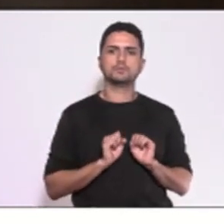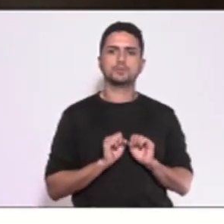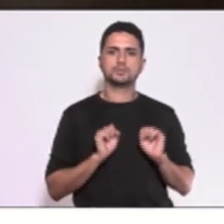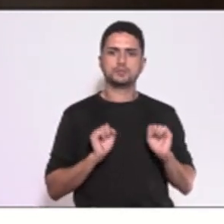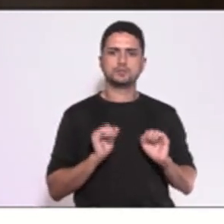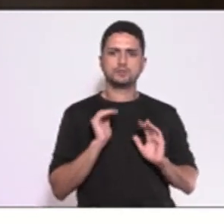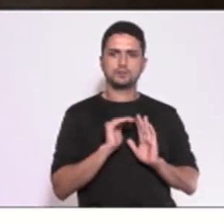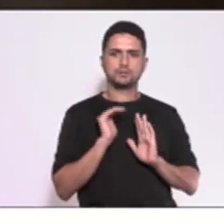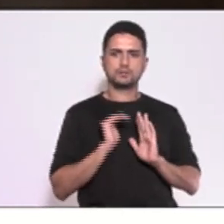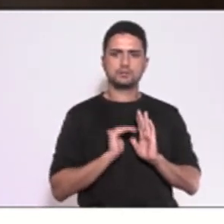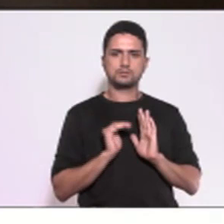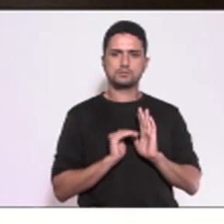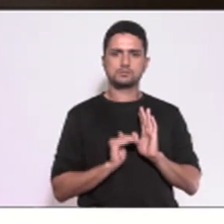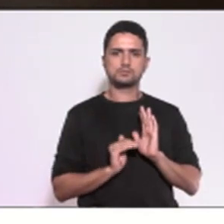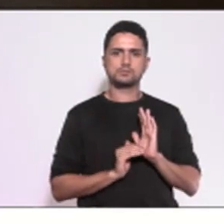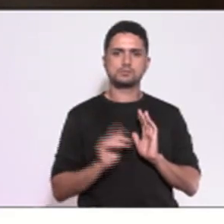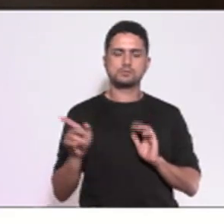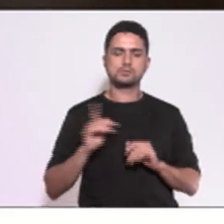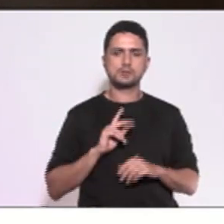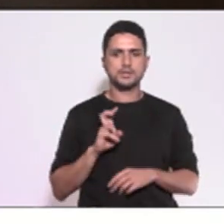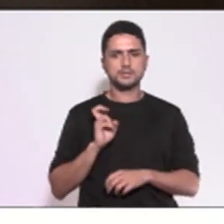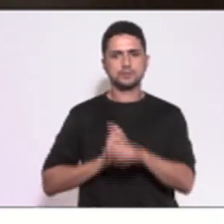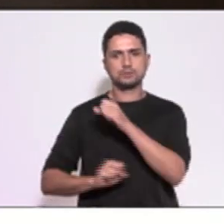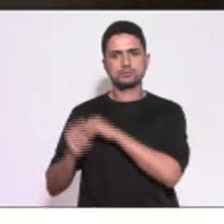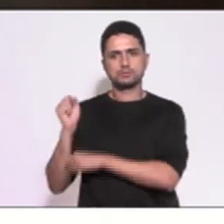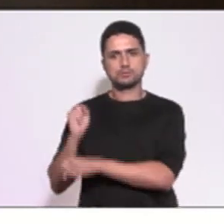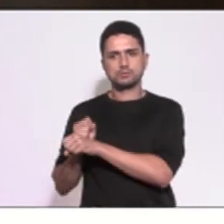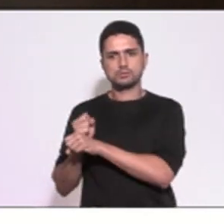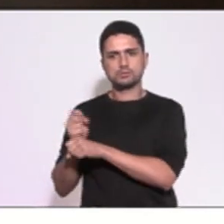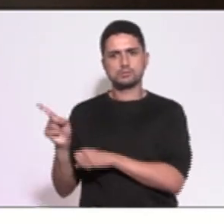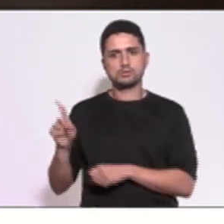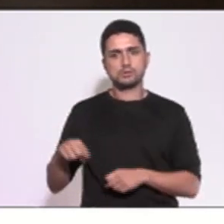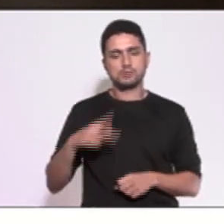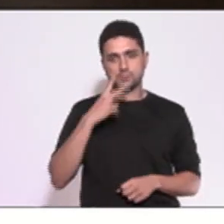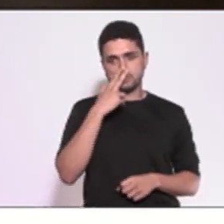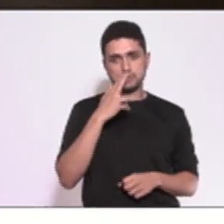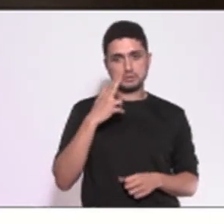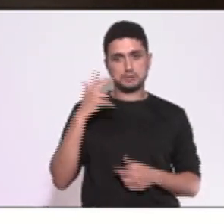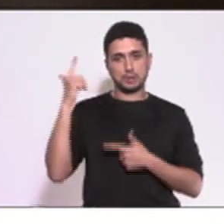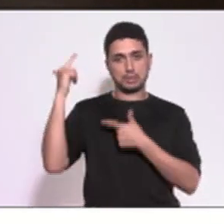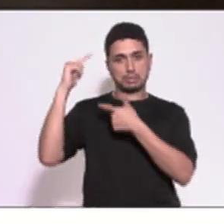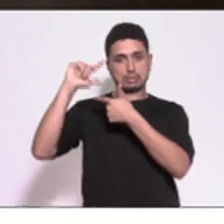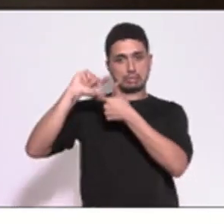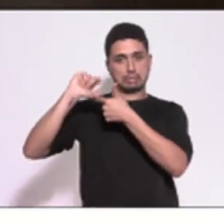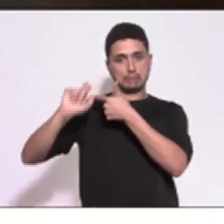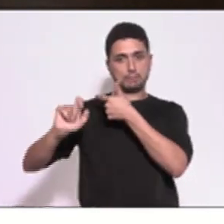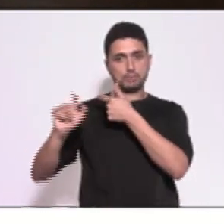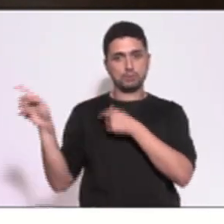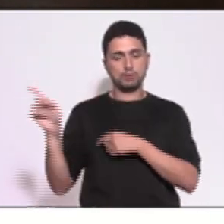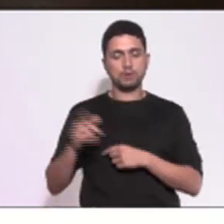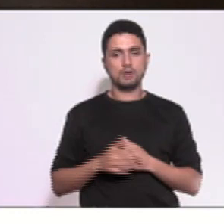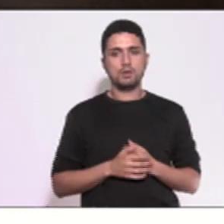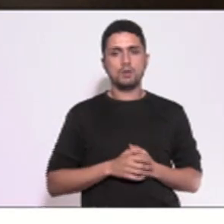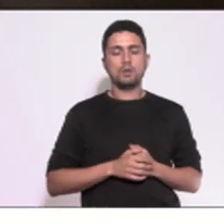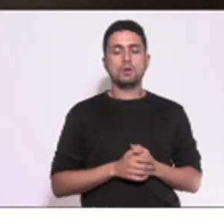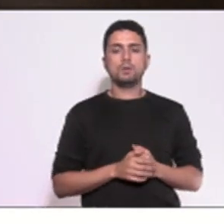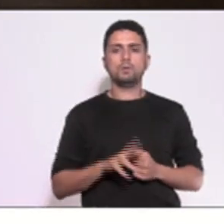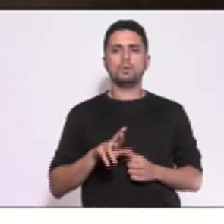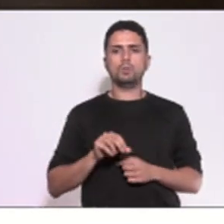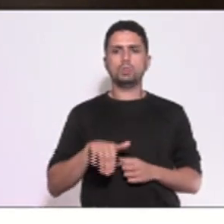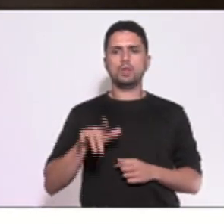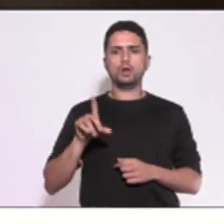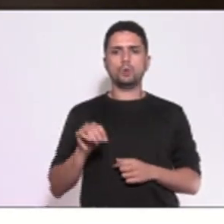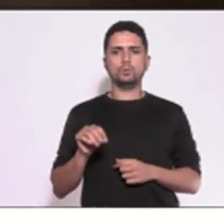até 5 anos atrás era tabu para a comunidade judaica organizada. Ronaldo tem sido